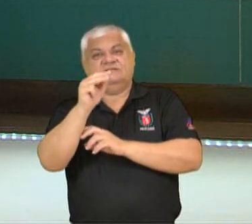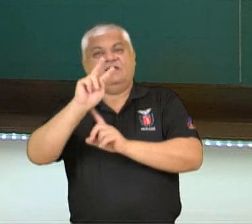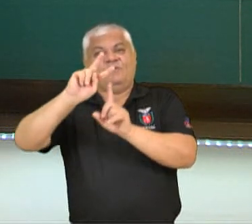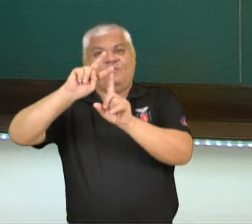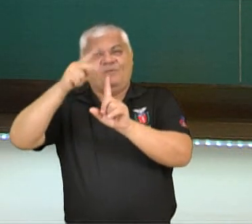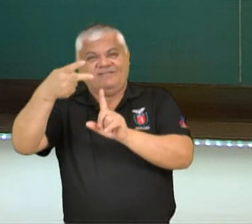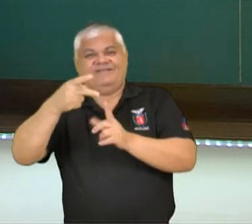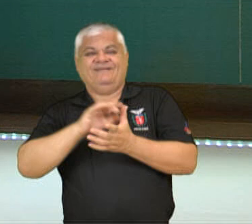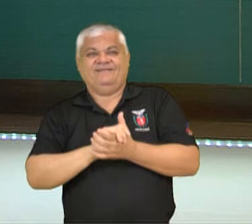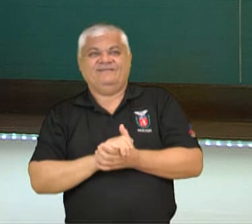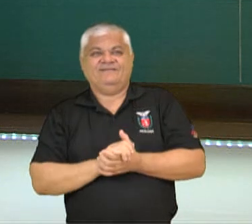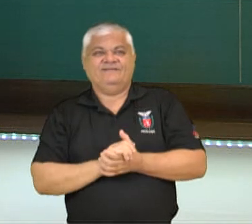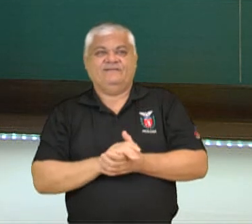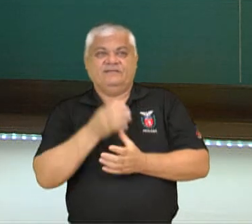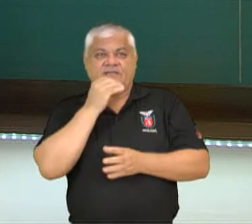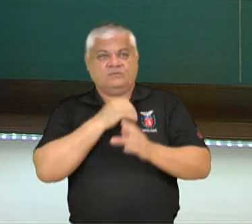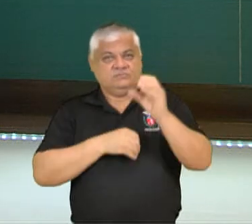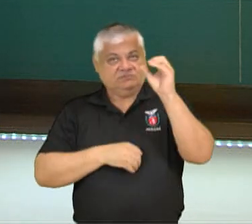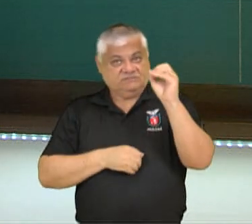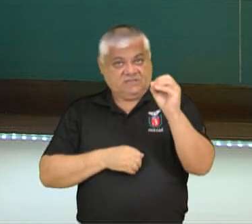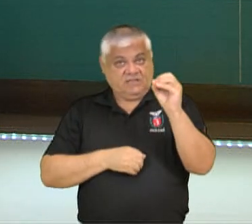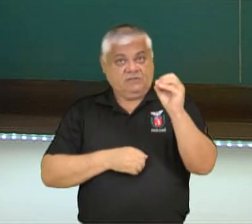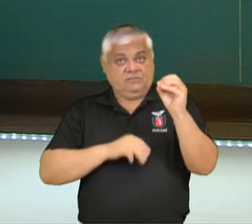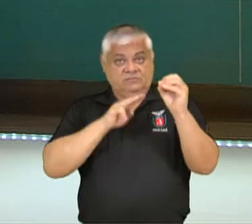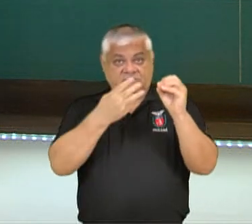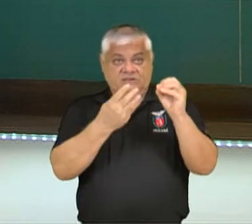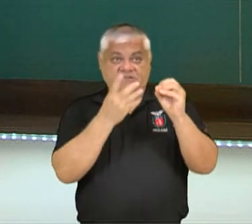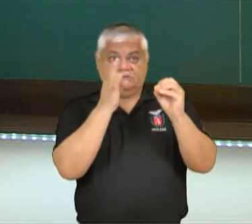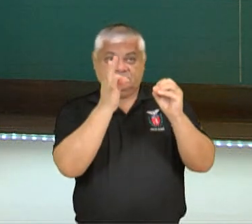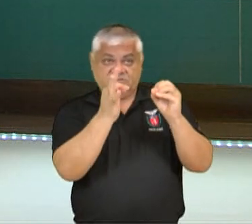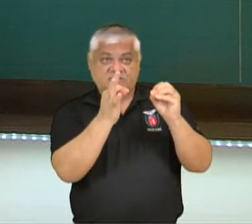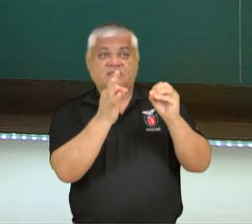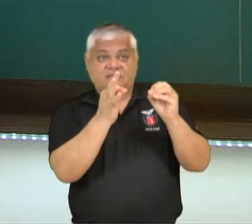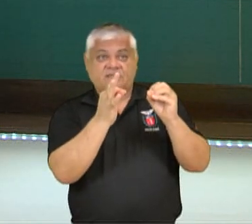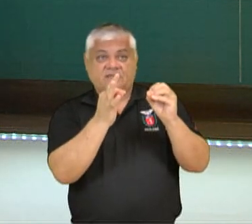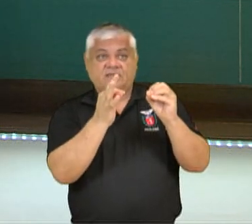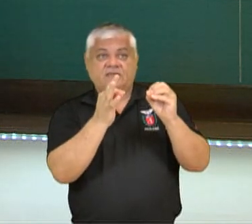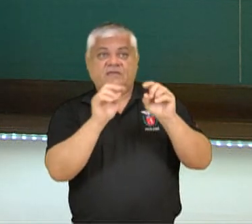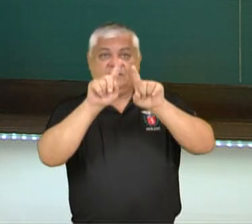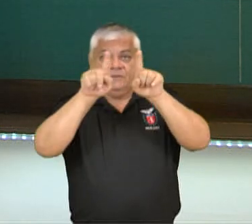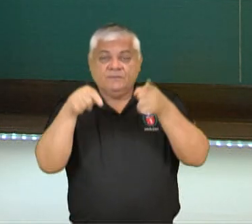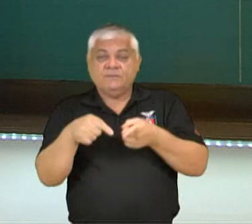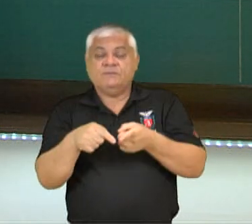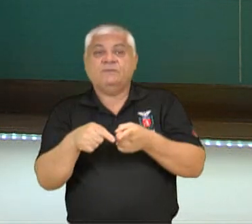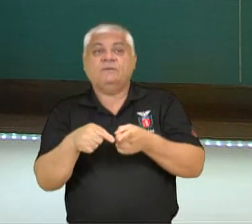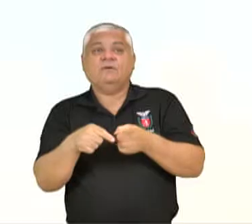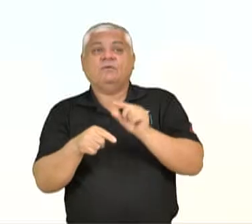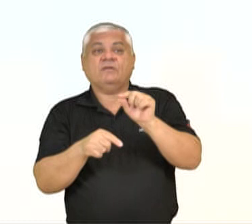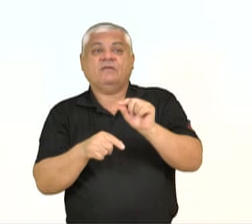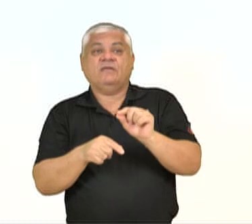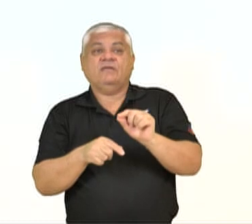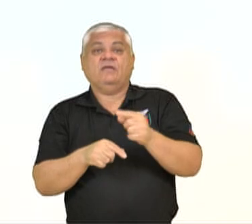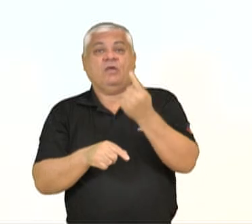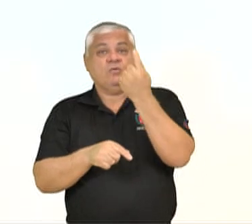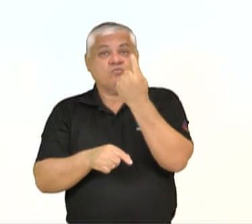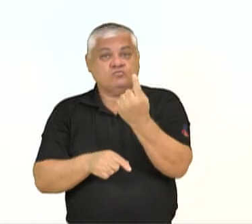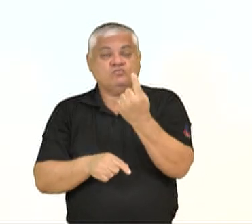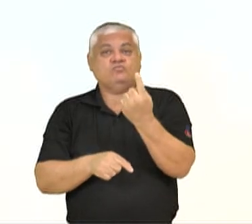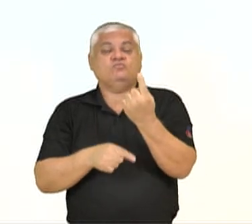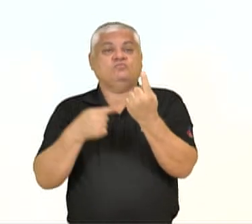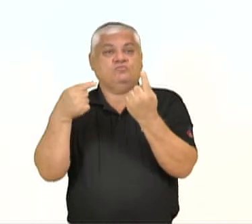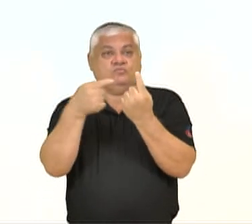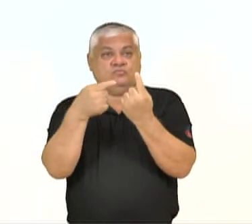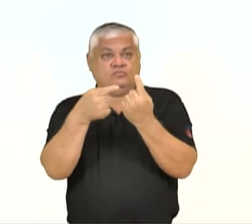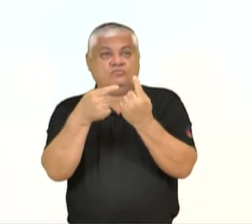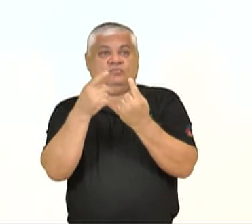aqui o cálculo, né? Fazendo a simplificação disso, nós teremos então que o t